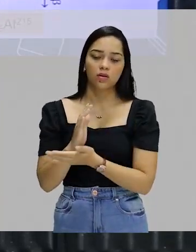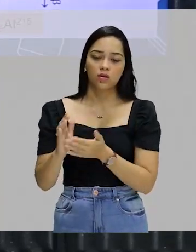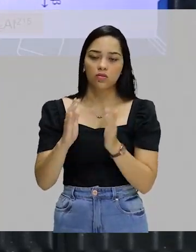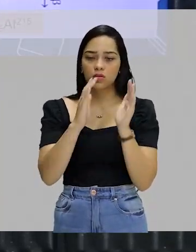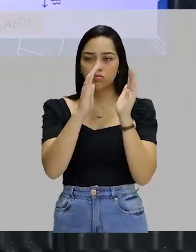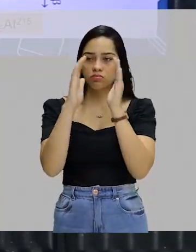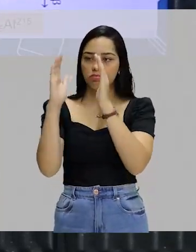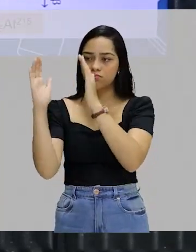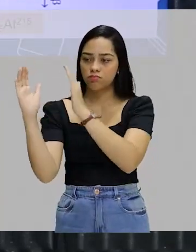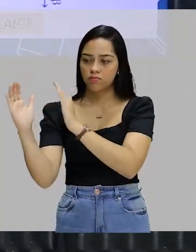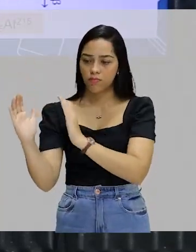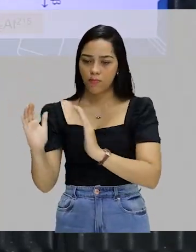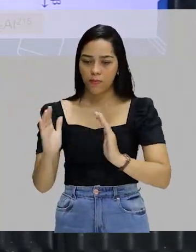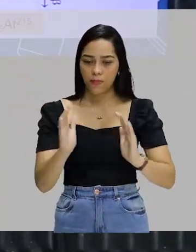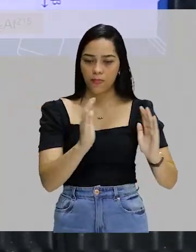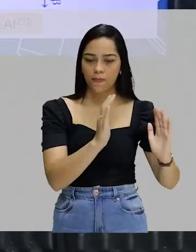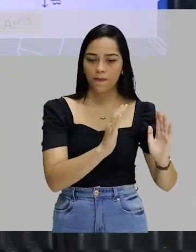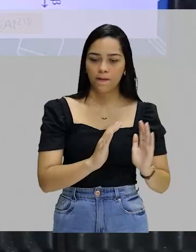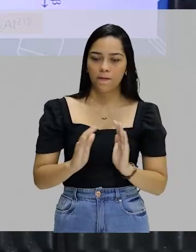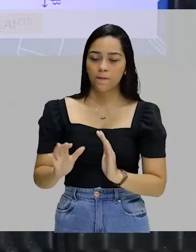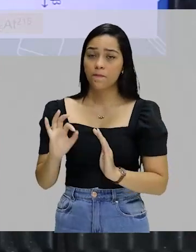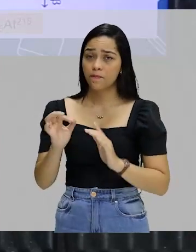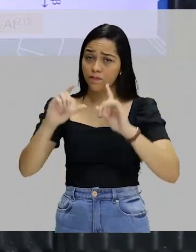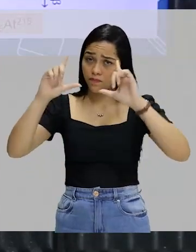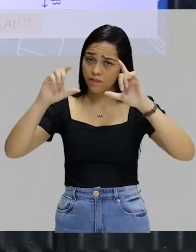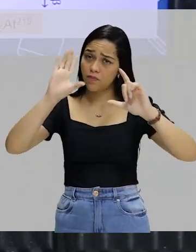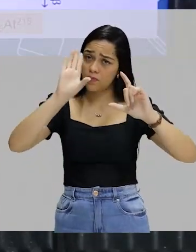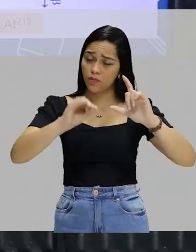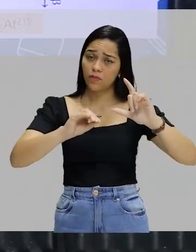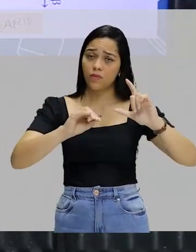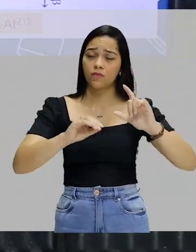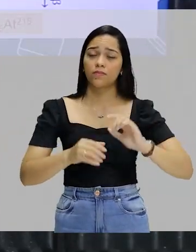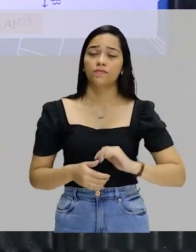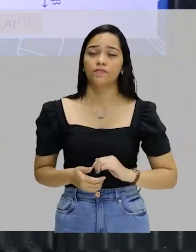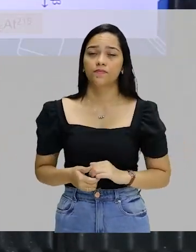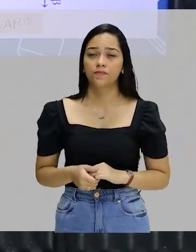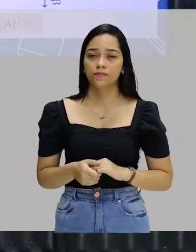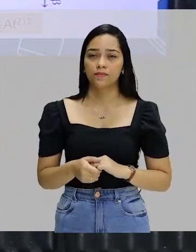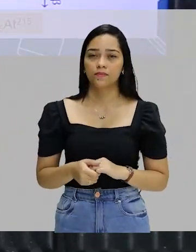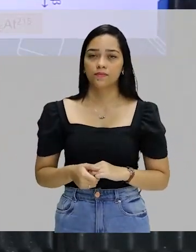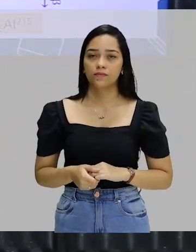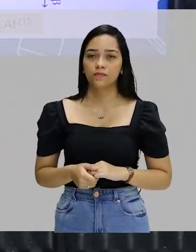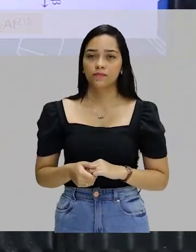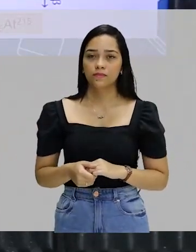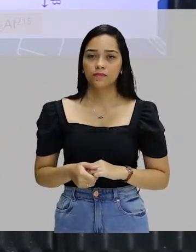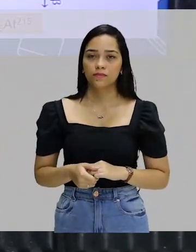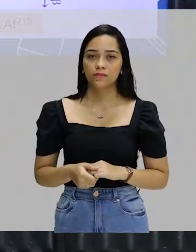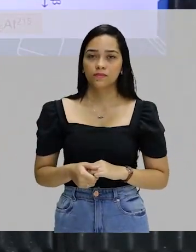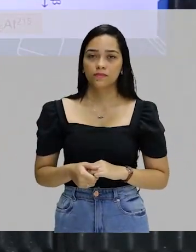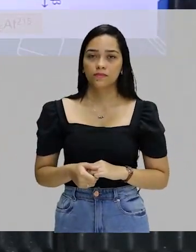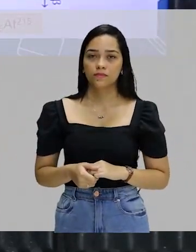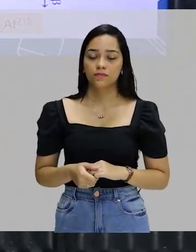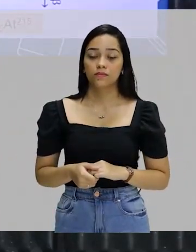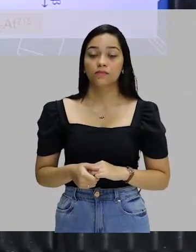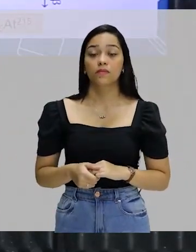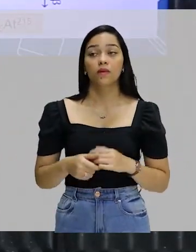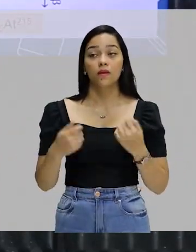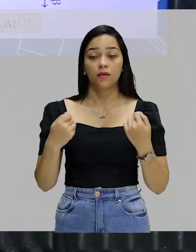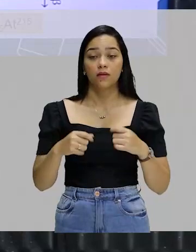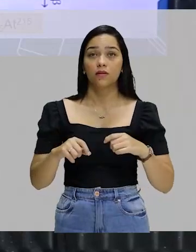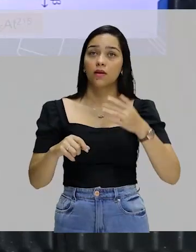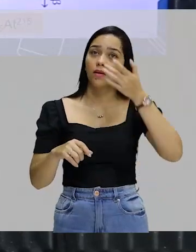caminhos alternativos. Printa a tela, ó. 1, 2, 3, beleza? A gente